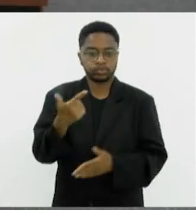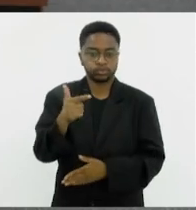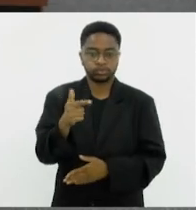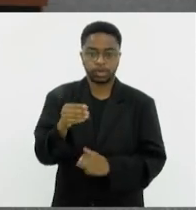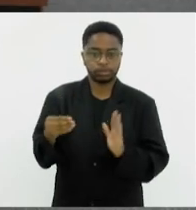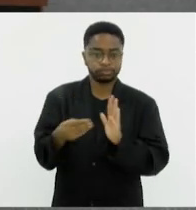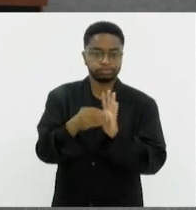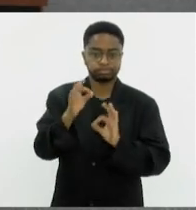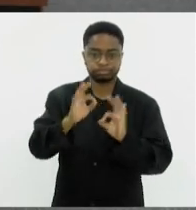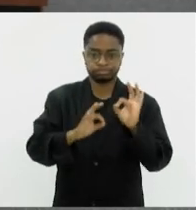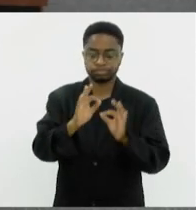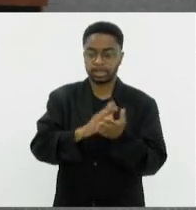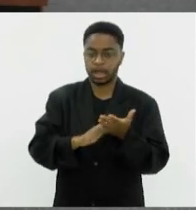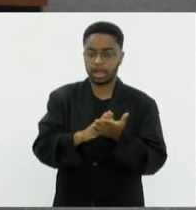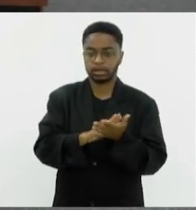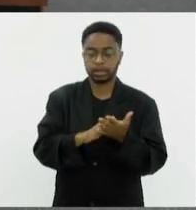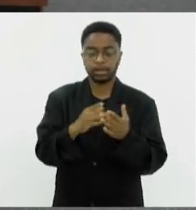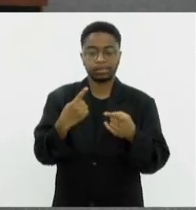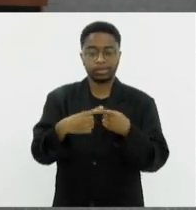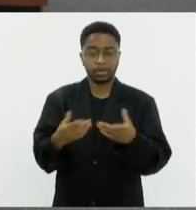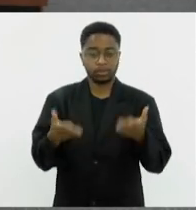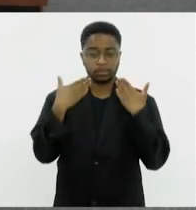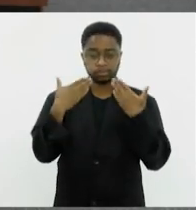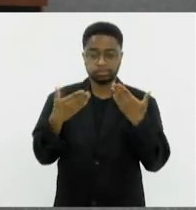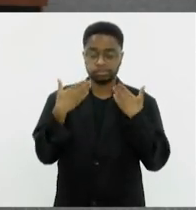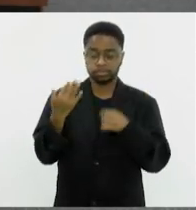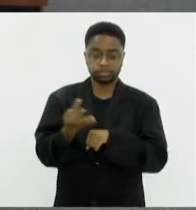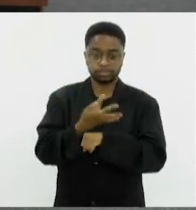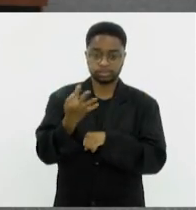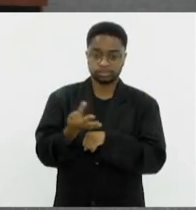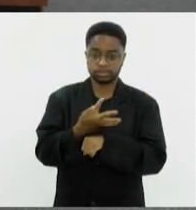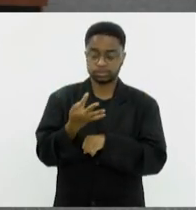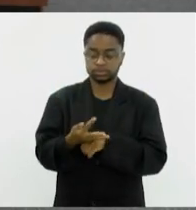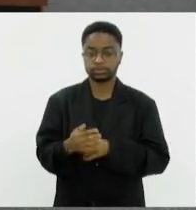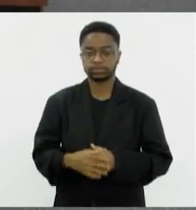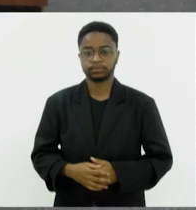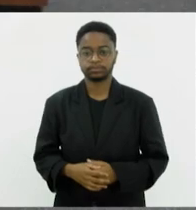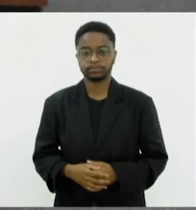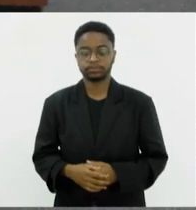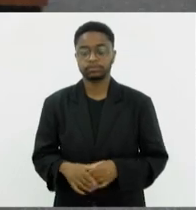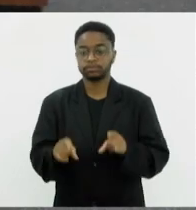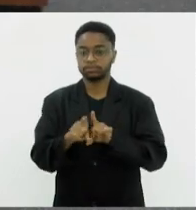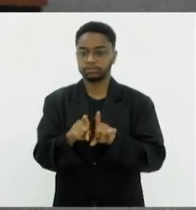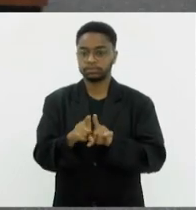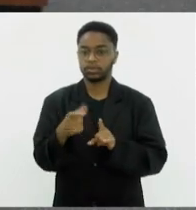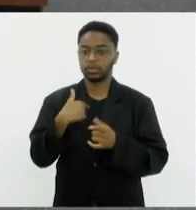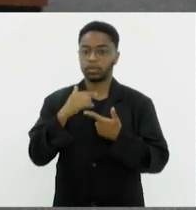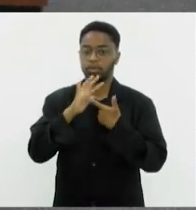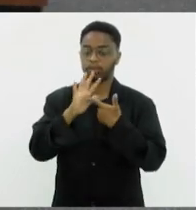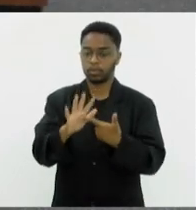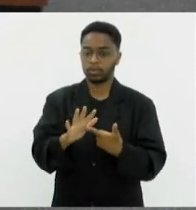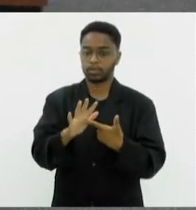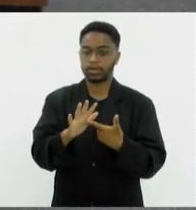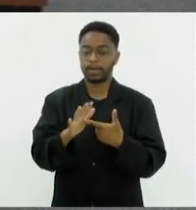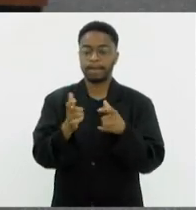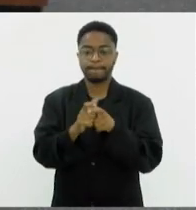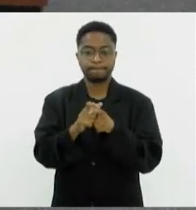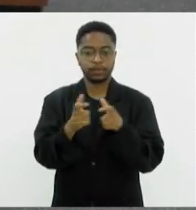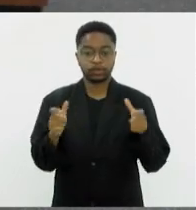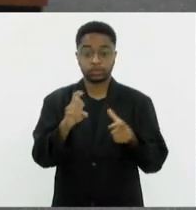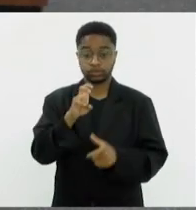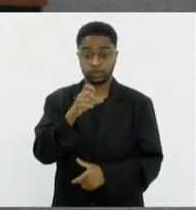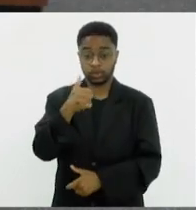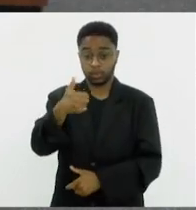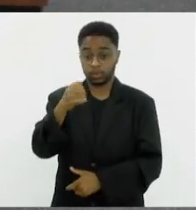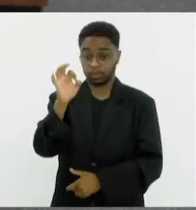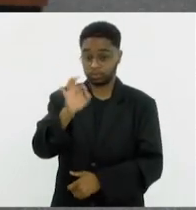calor insalubre, insuportável. Eu destaco que metade dos processos,